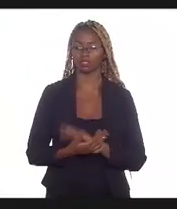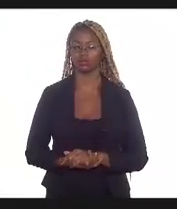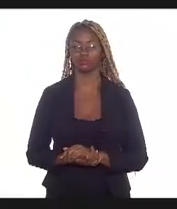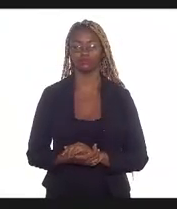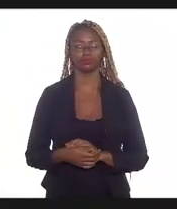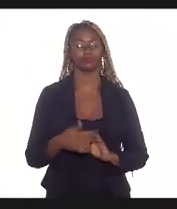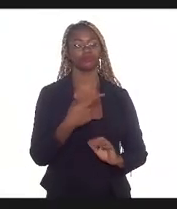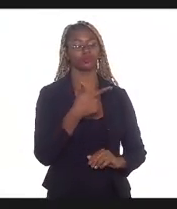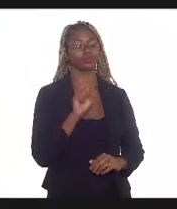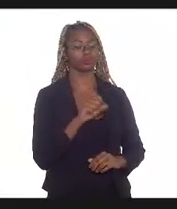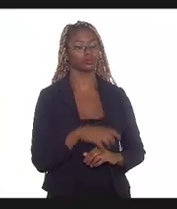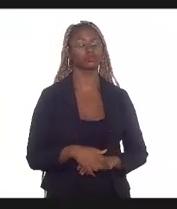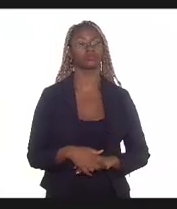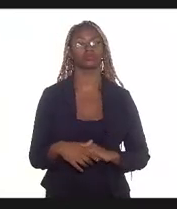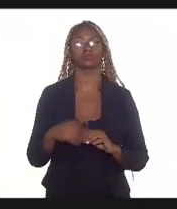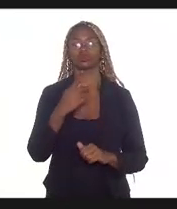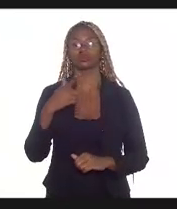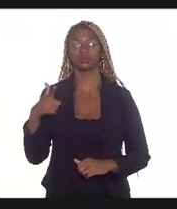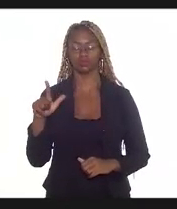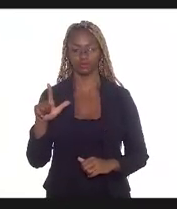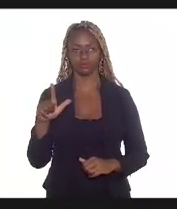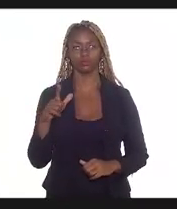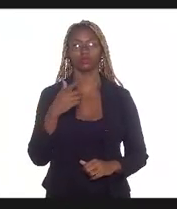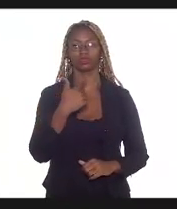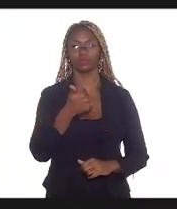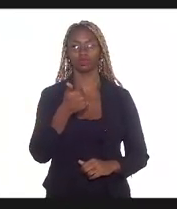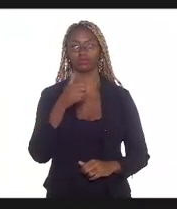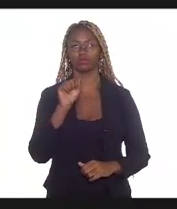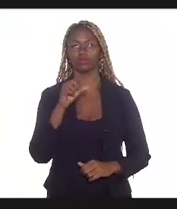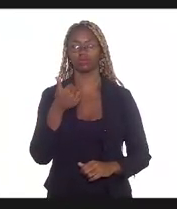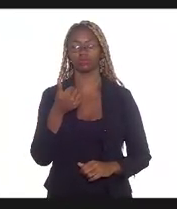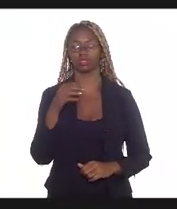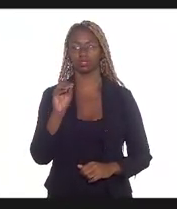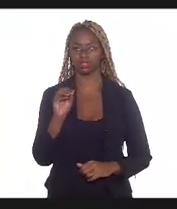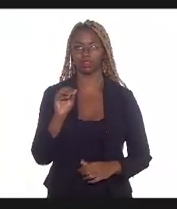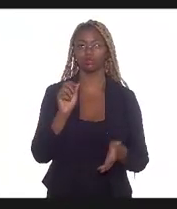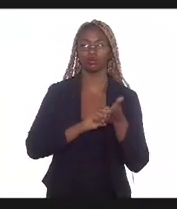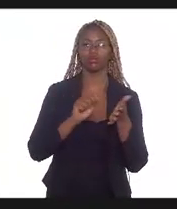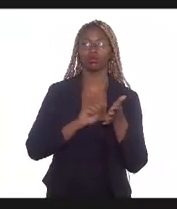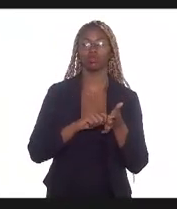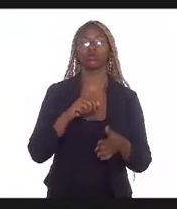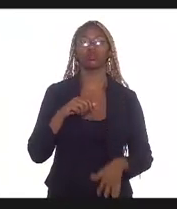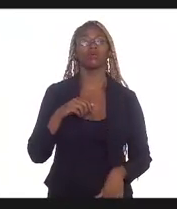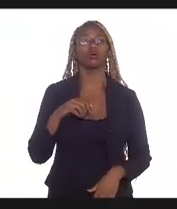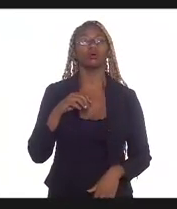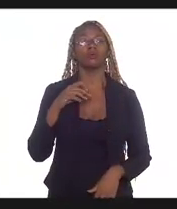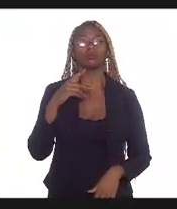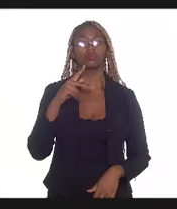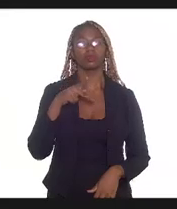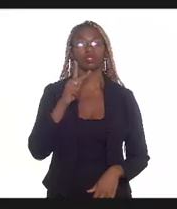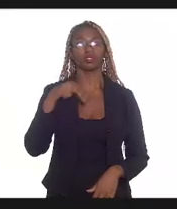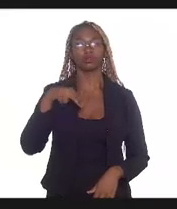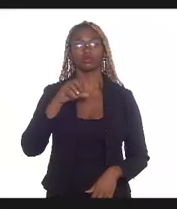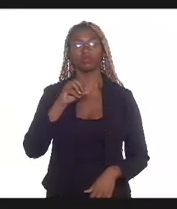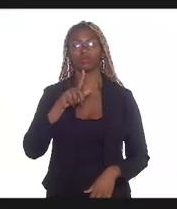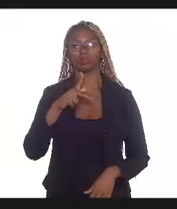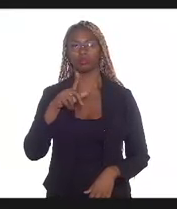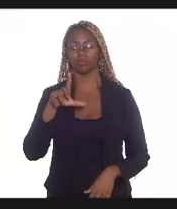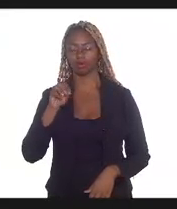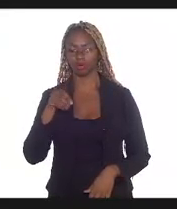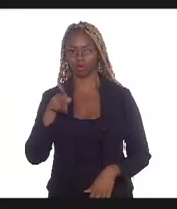projeto de lei 1860/2020, autoria do deputado Alexandre Knoploch, voltou com pedido de vista, deputado Rodrigo Amorim, sem